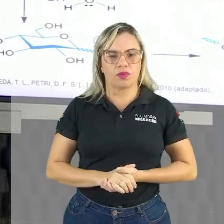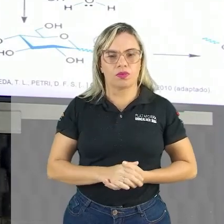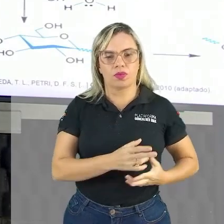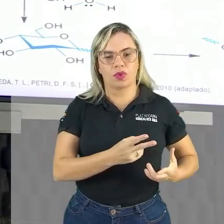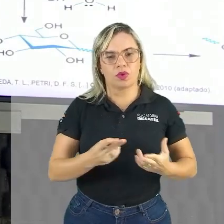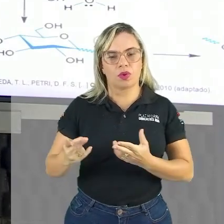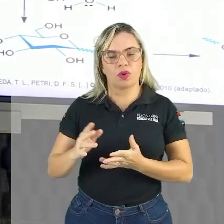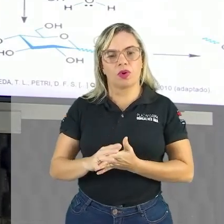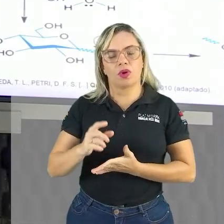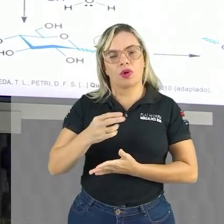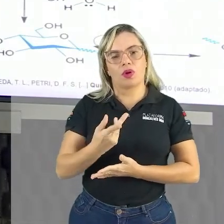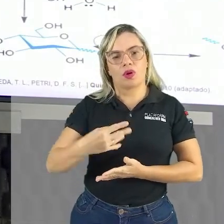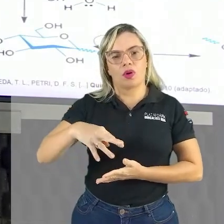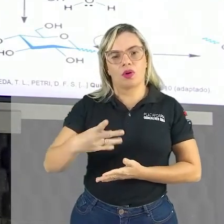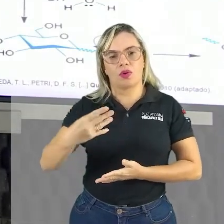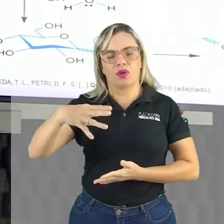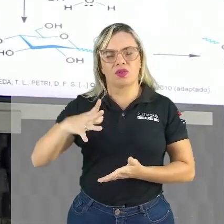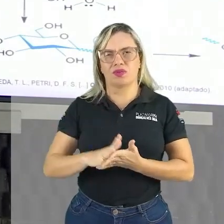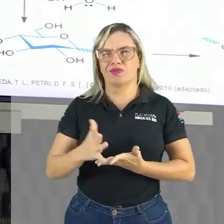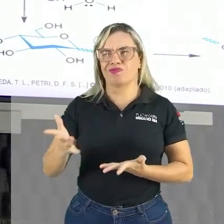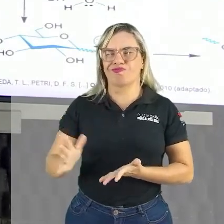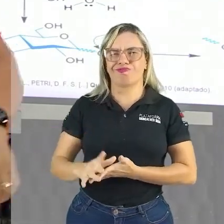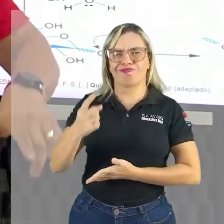voei. Vou te buscar.